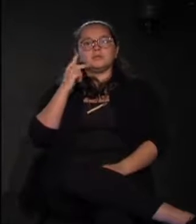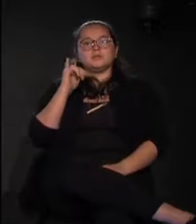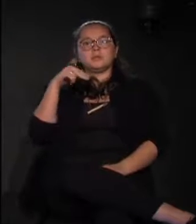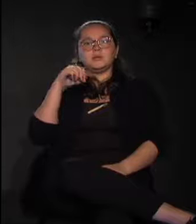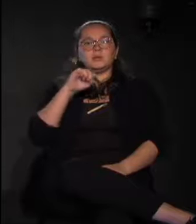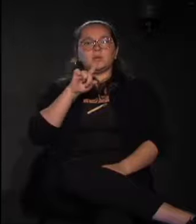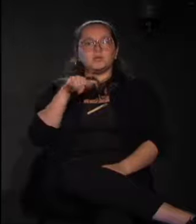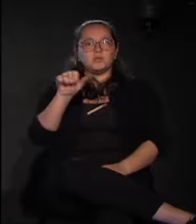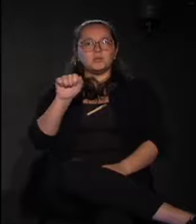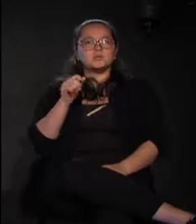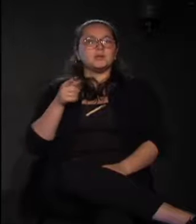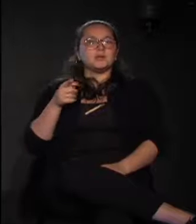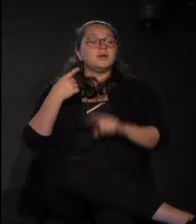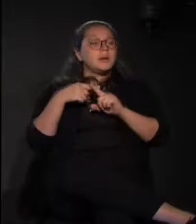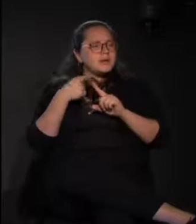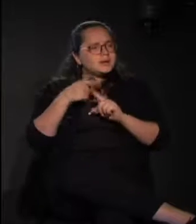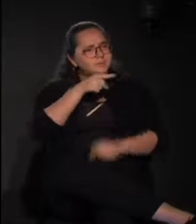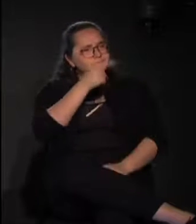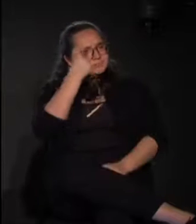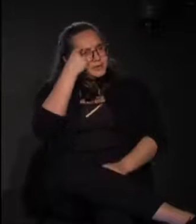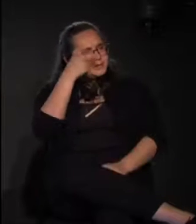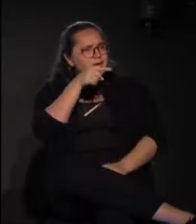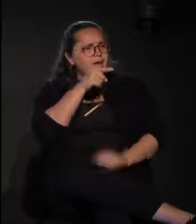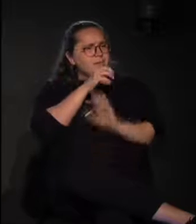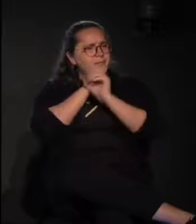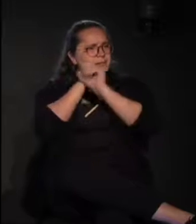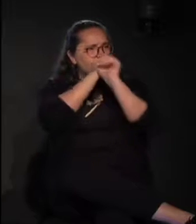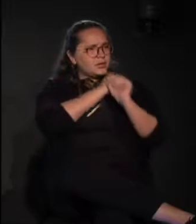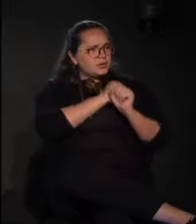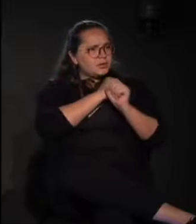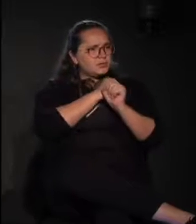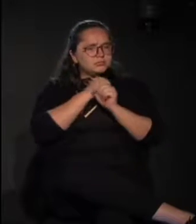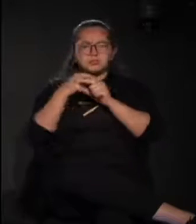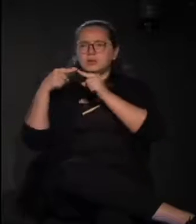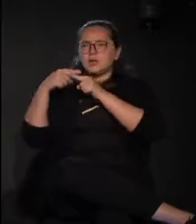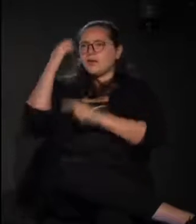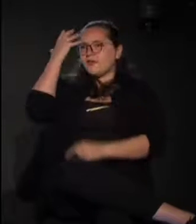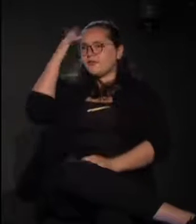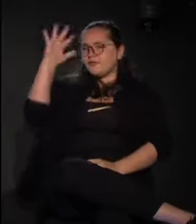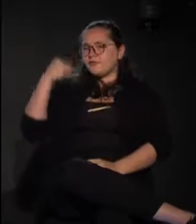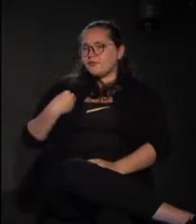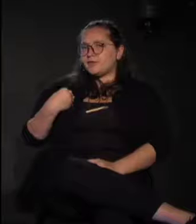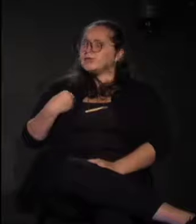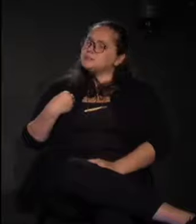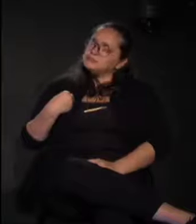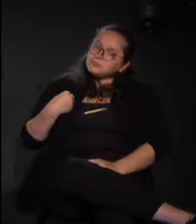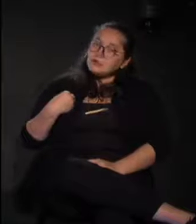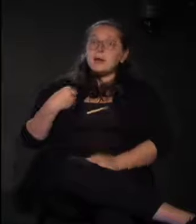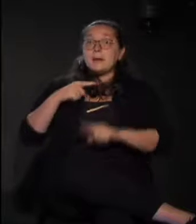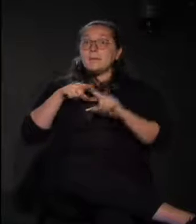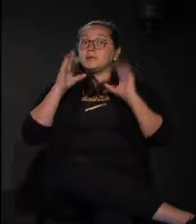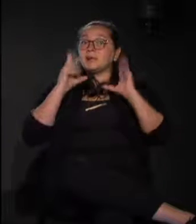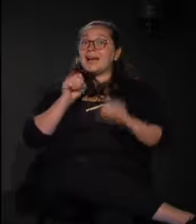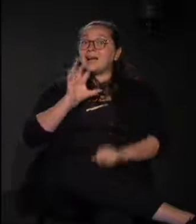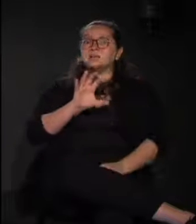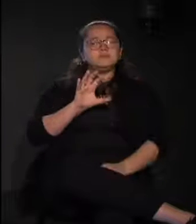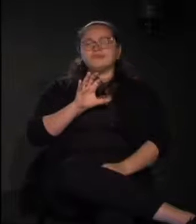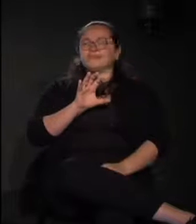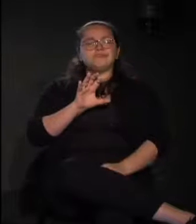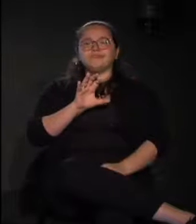não são razoáveis pampa promovida como vida tron e portanto é pra quem para quem aprecia esse tipo